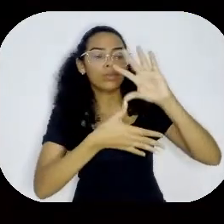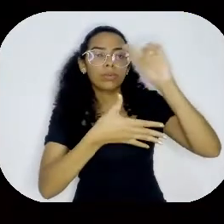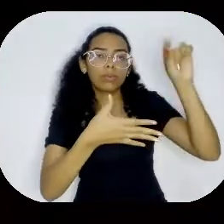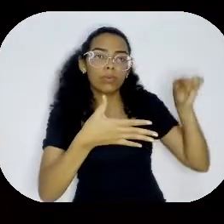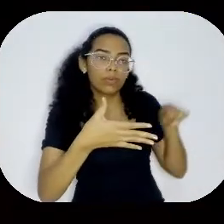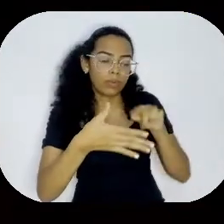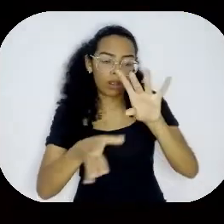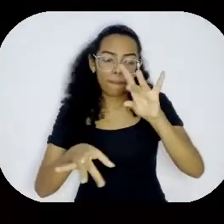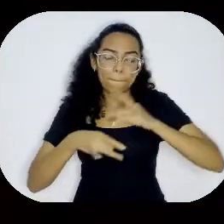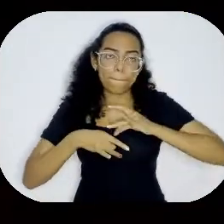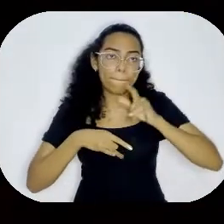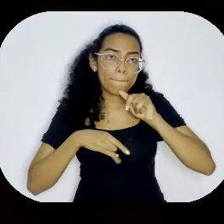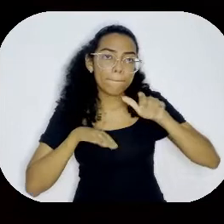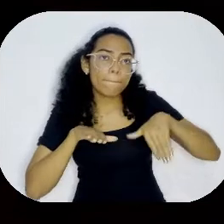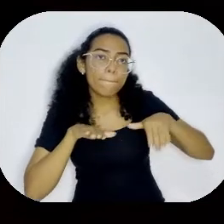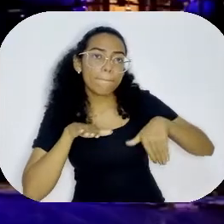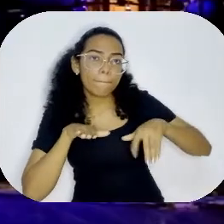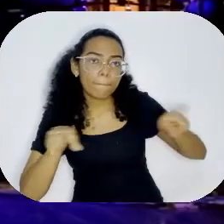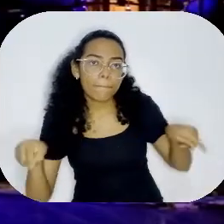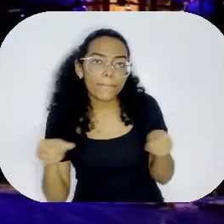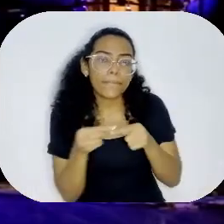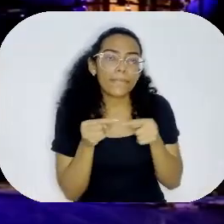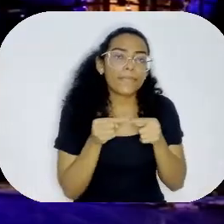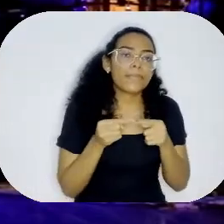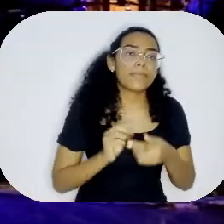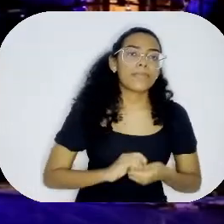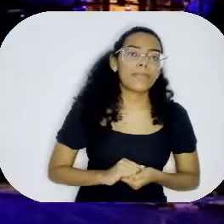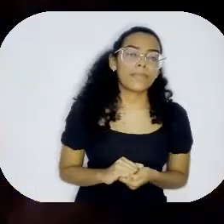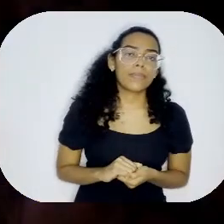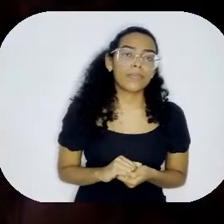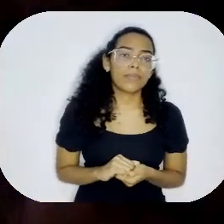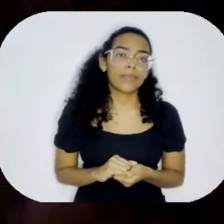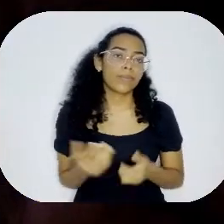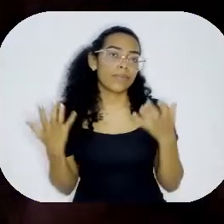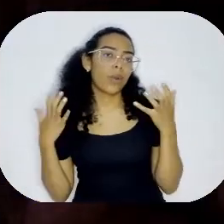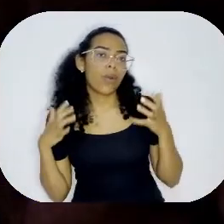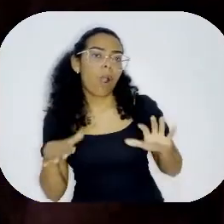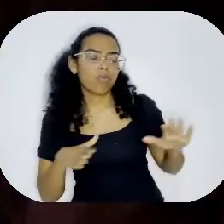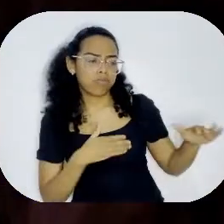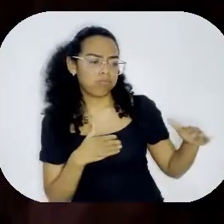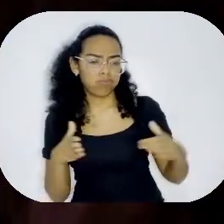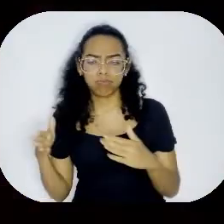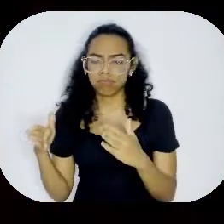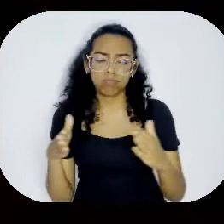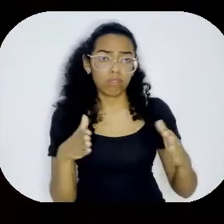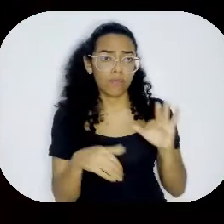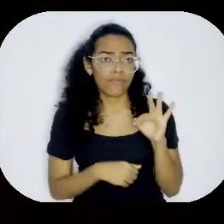na geografia do mar que sou. Uma ponte pra lugar